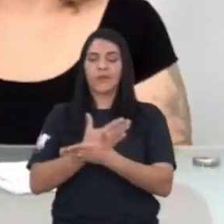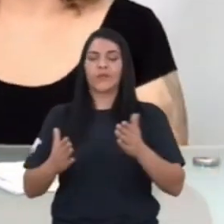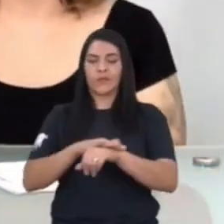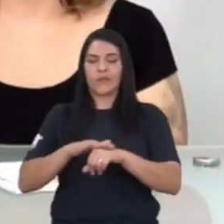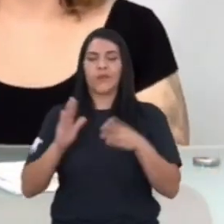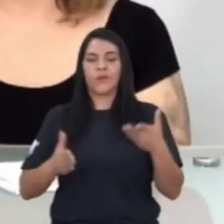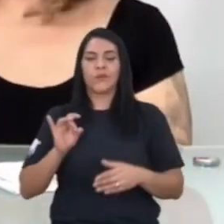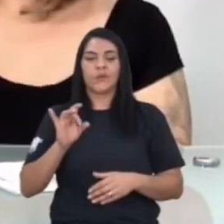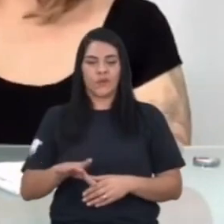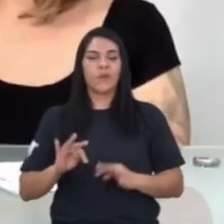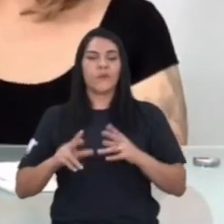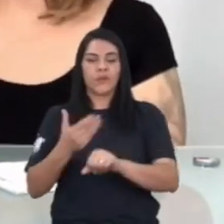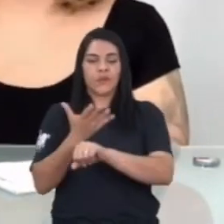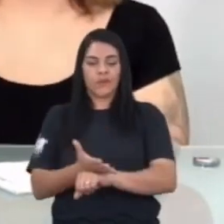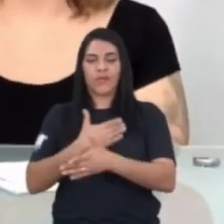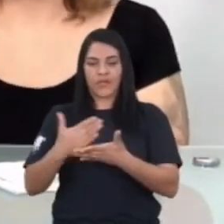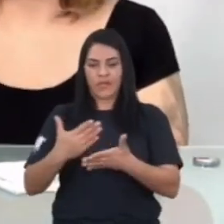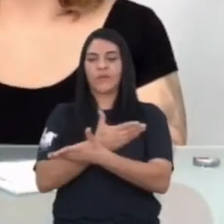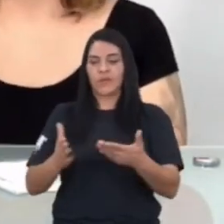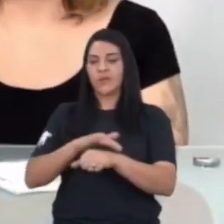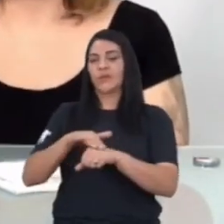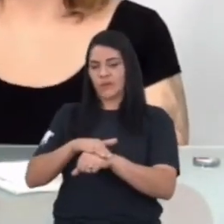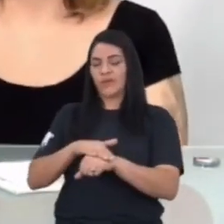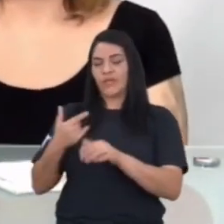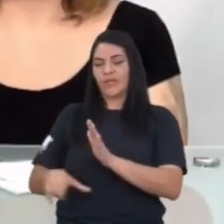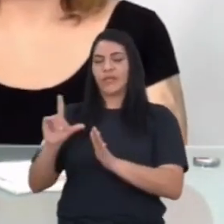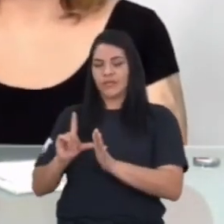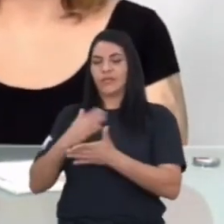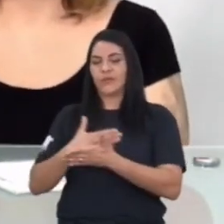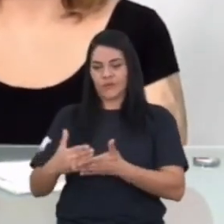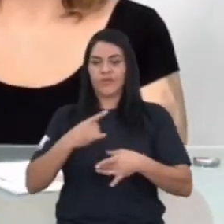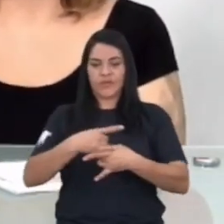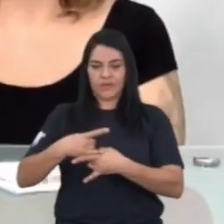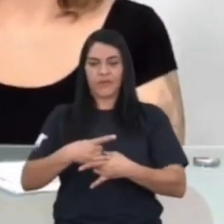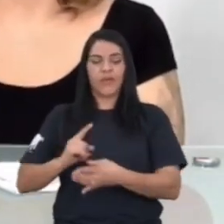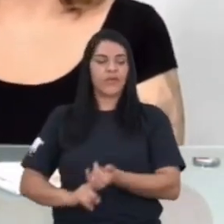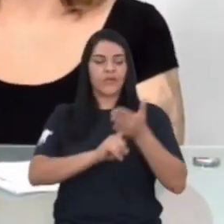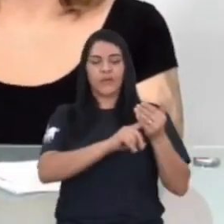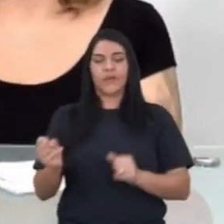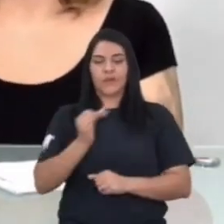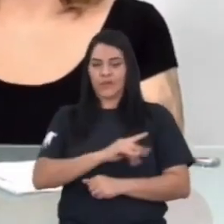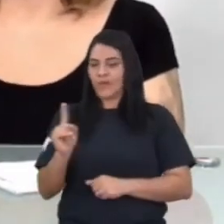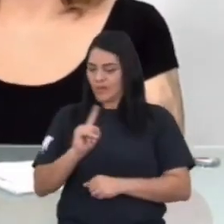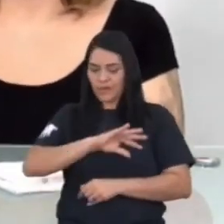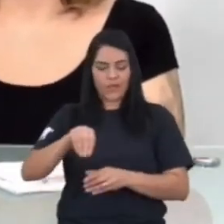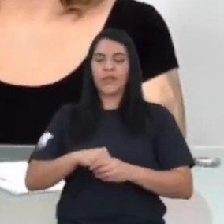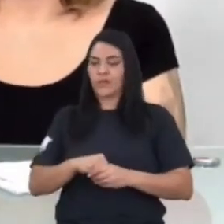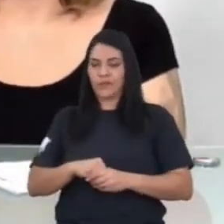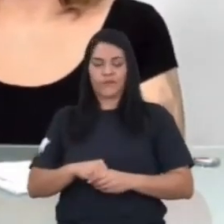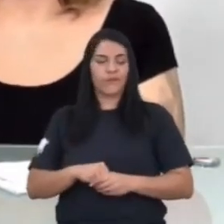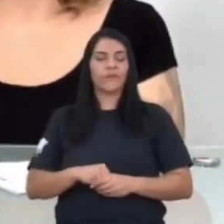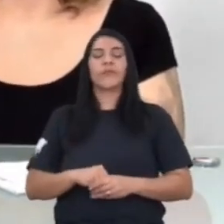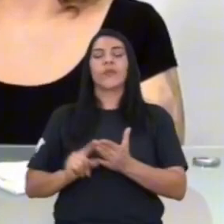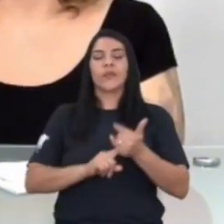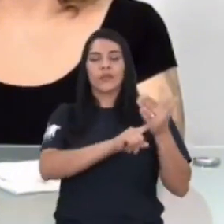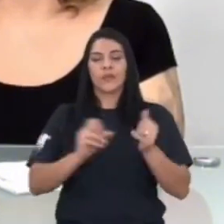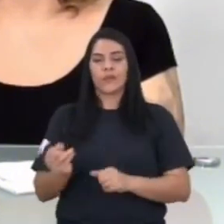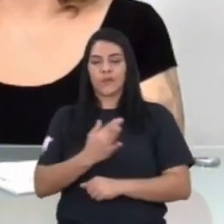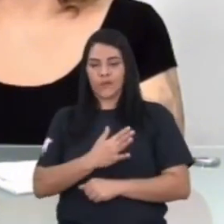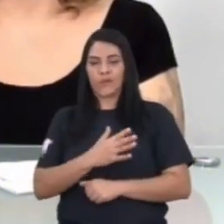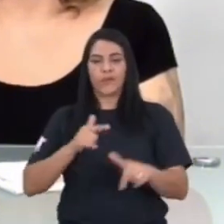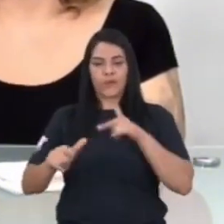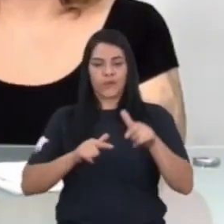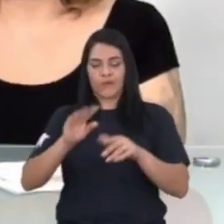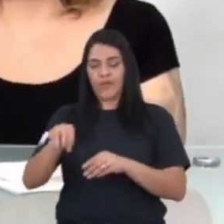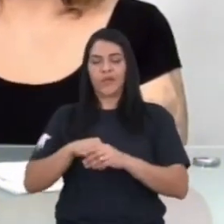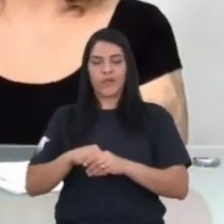estão previstas somente para aqueles componentes iniciais que nós conversamos aqui no início. Então, tecnologia e inovação não está nesse escopo. Tecnologia e inovação, o trabalho